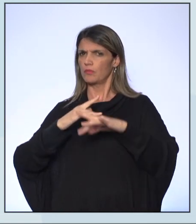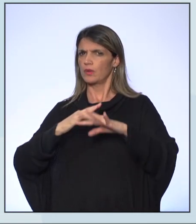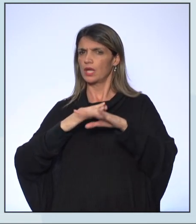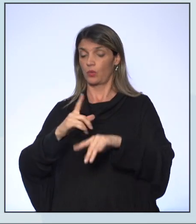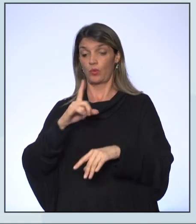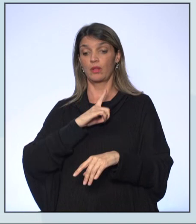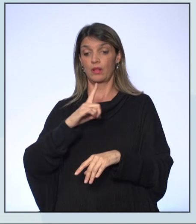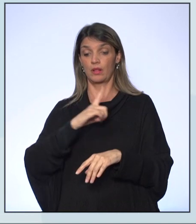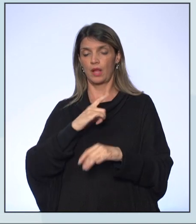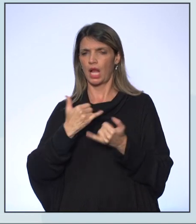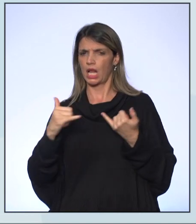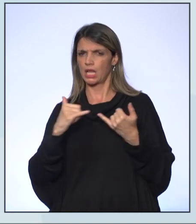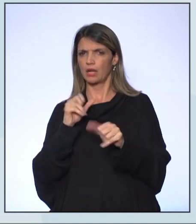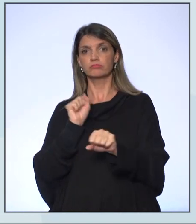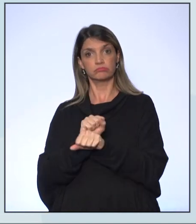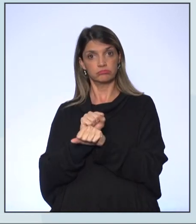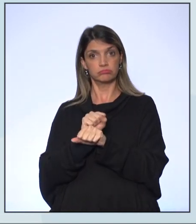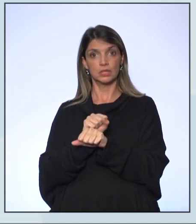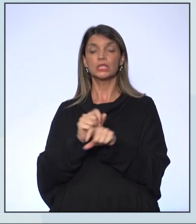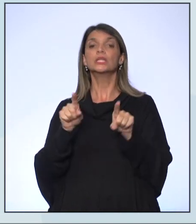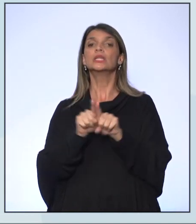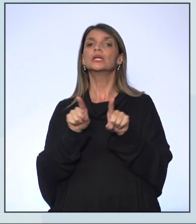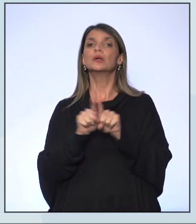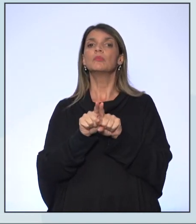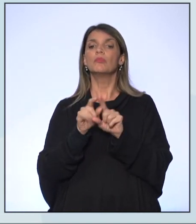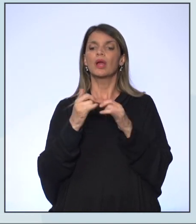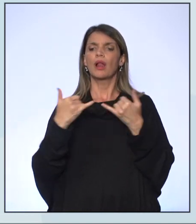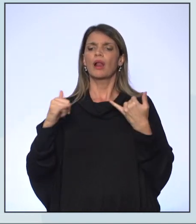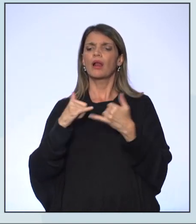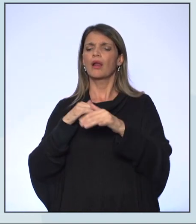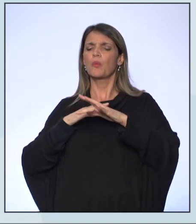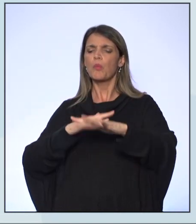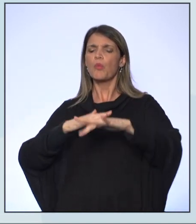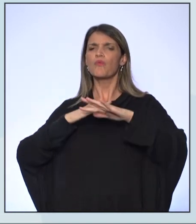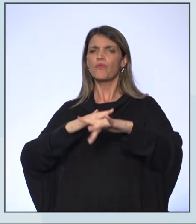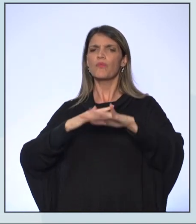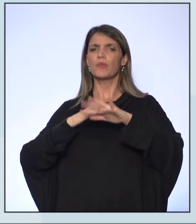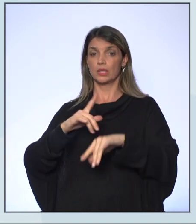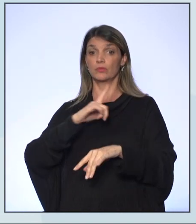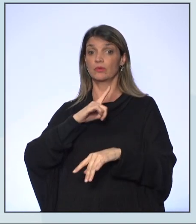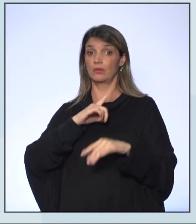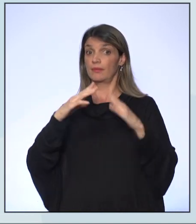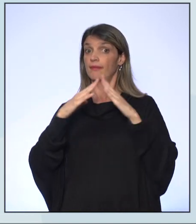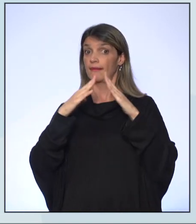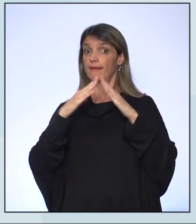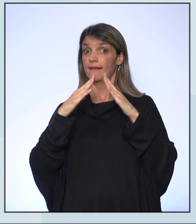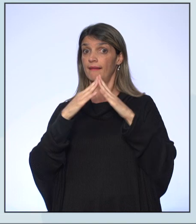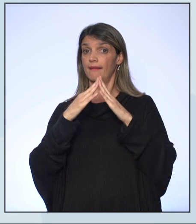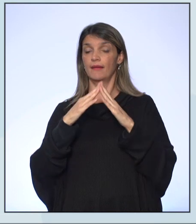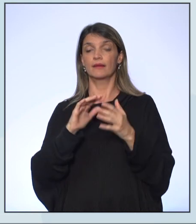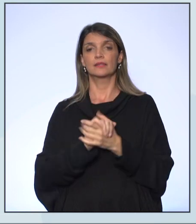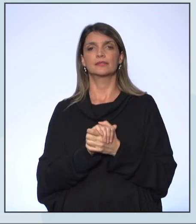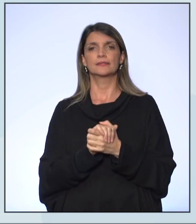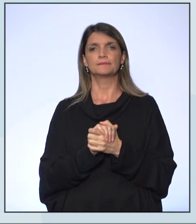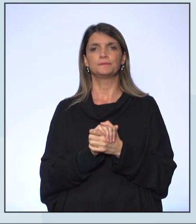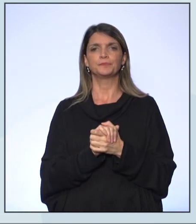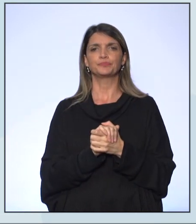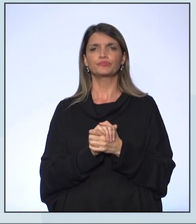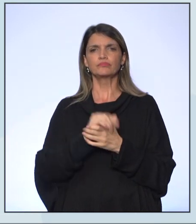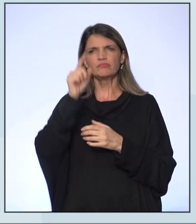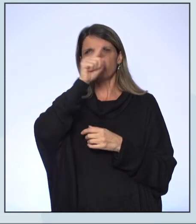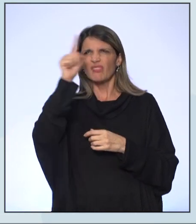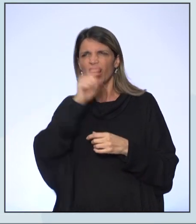aí a eletricidade, né, a corrente elétrica que conhecemos em nossas casas aí. Então, esses fenômenos incluem corrente elétrica,